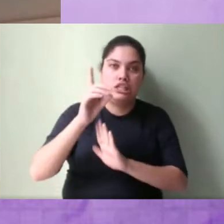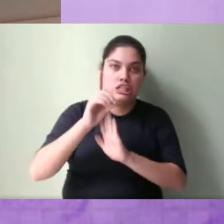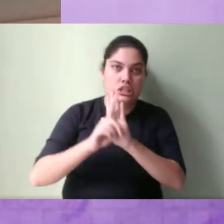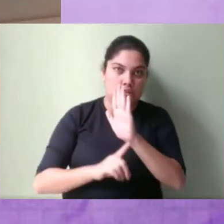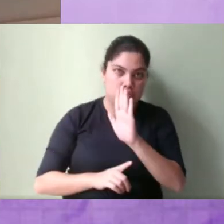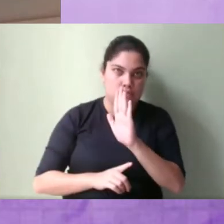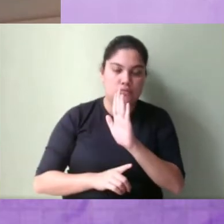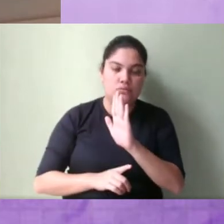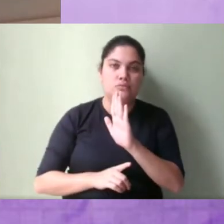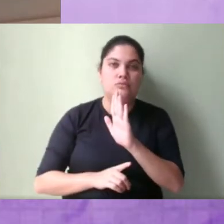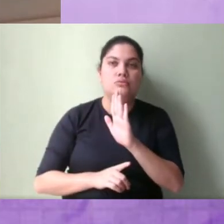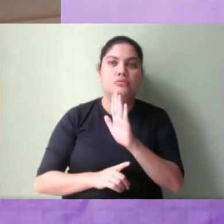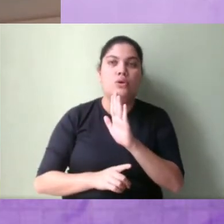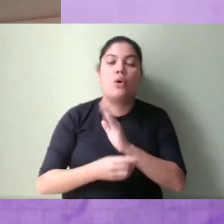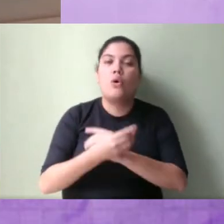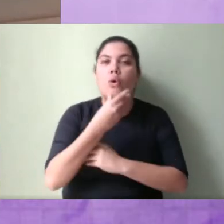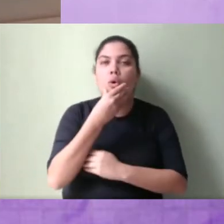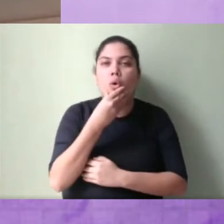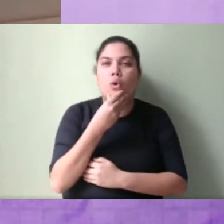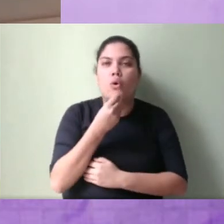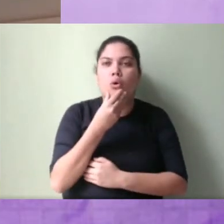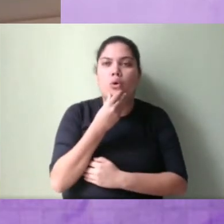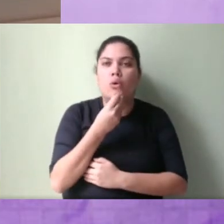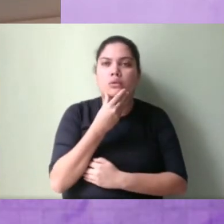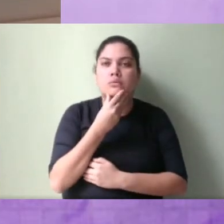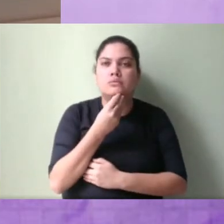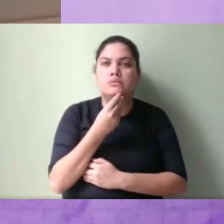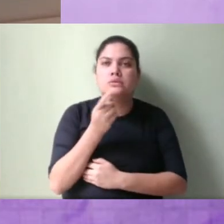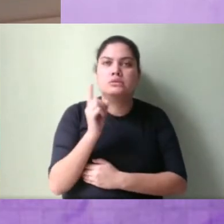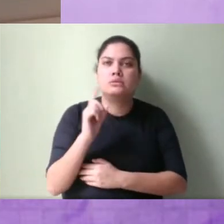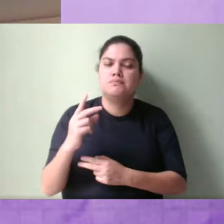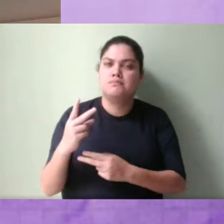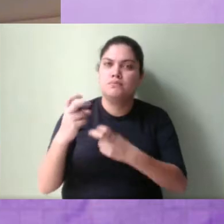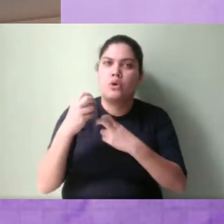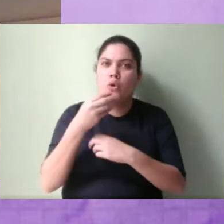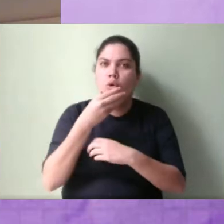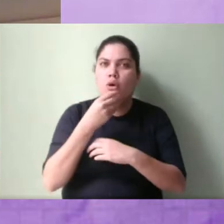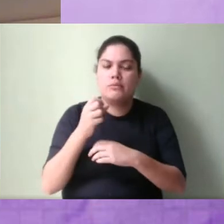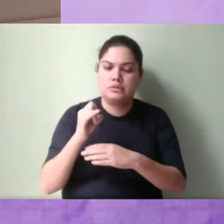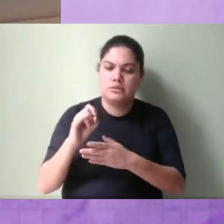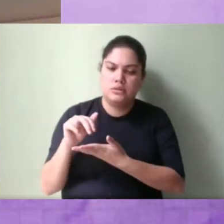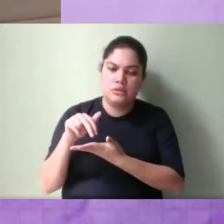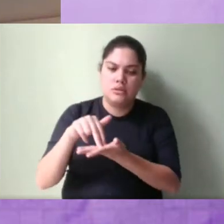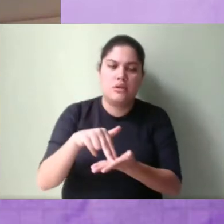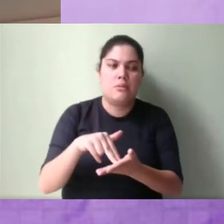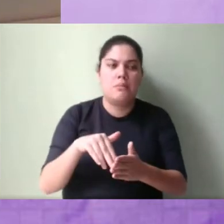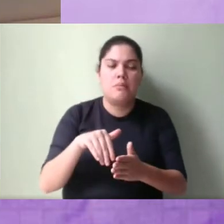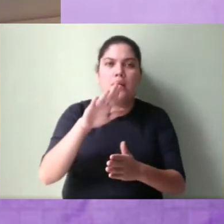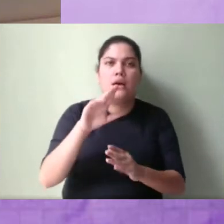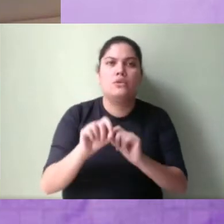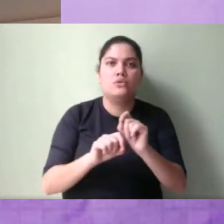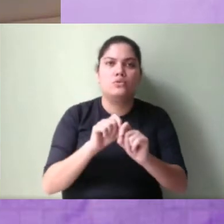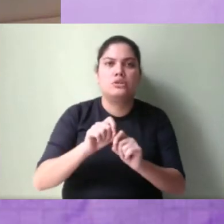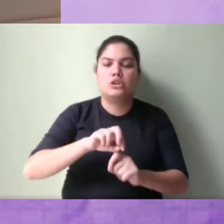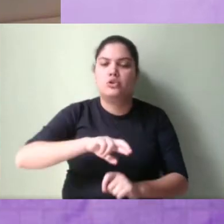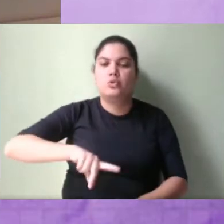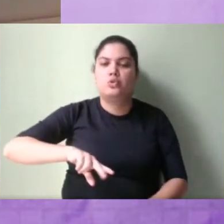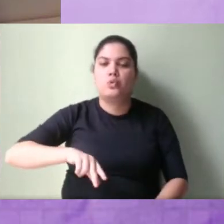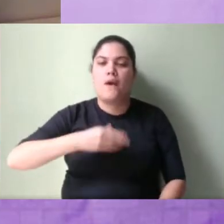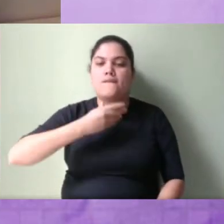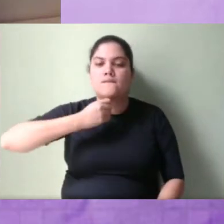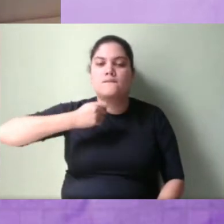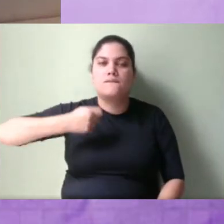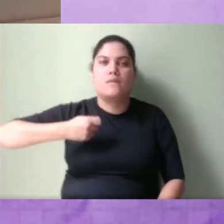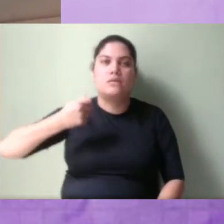isso, existe uma criação voltada para um certo tanto de direitos, né? Que os homens